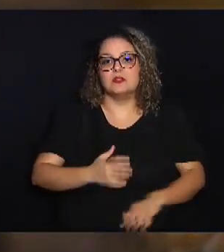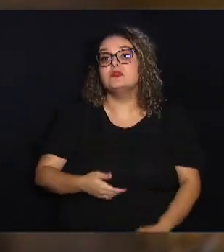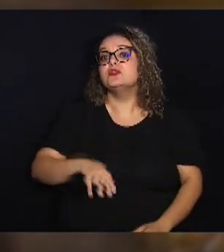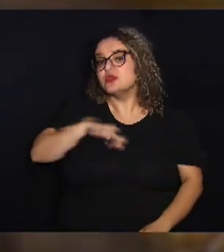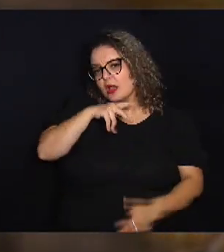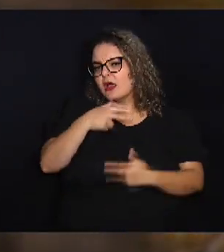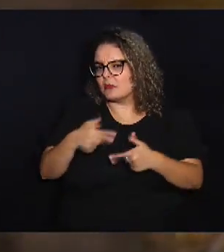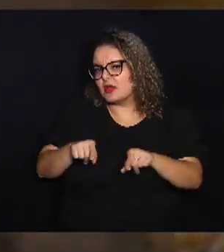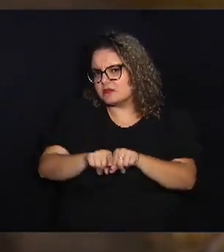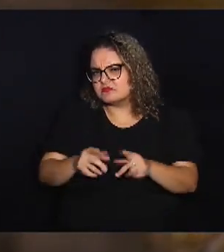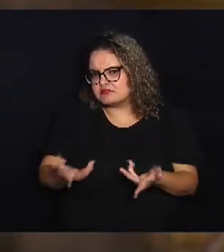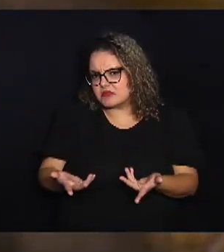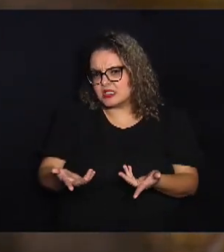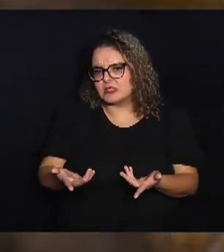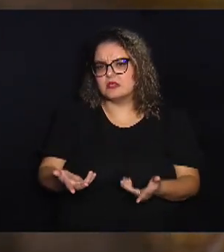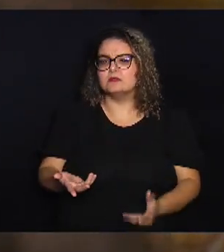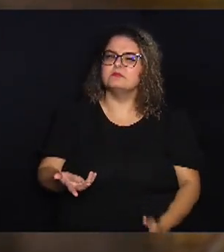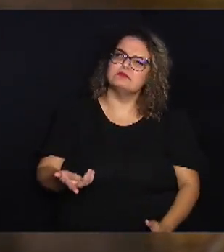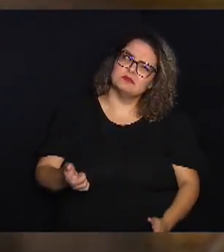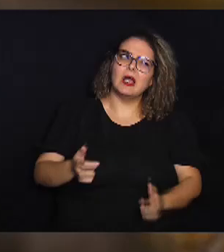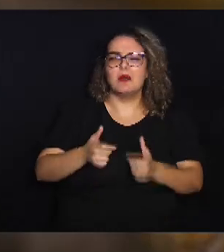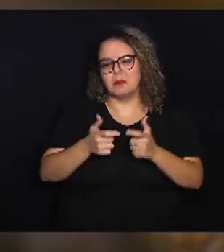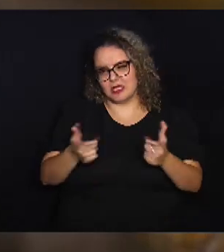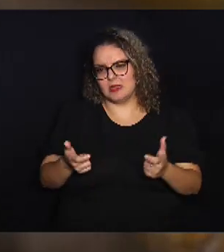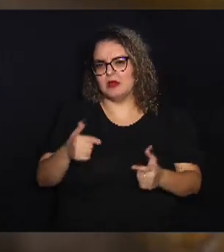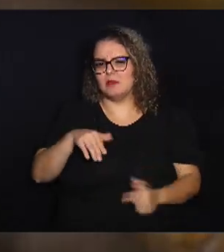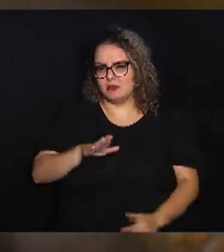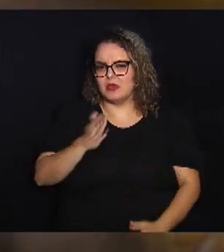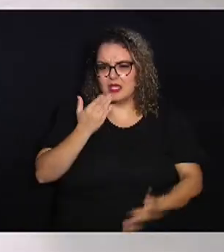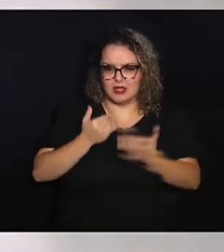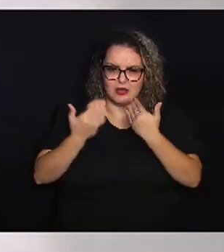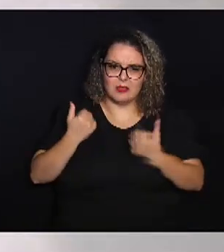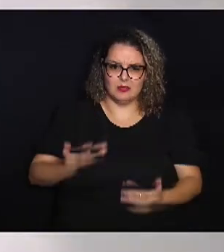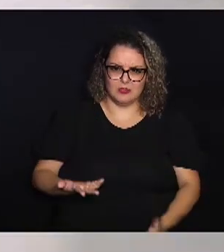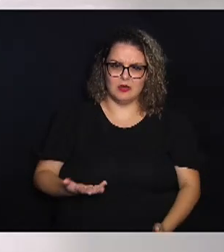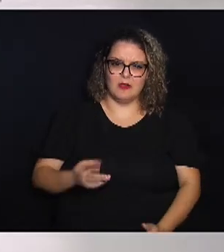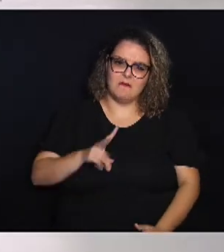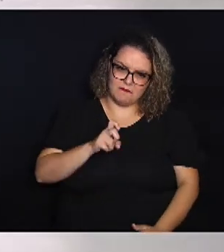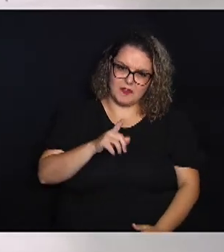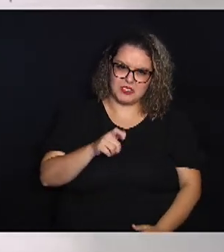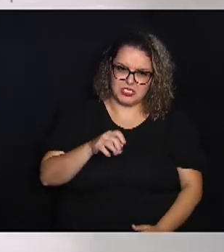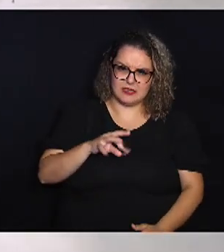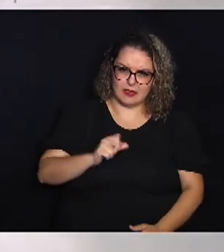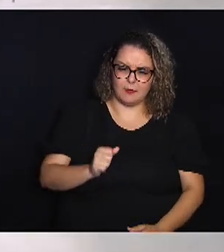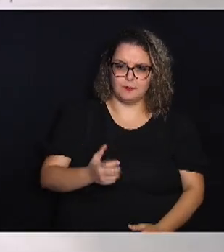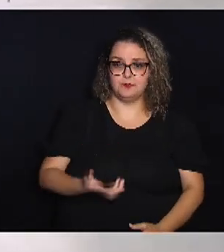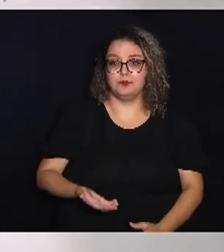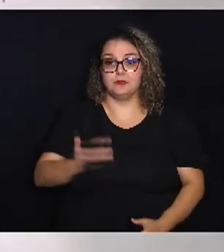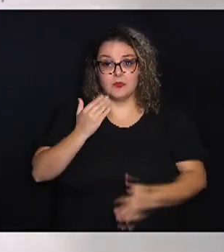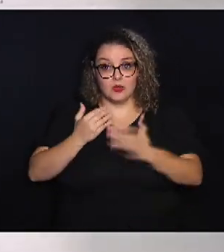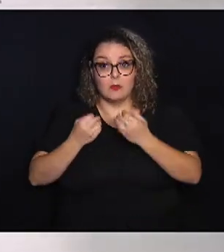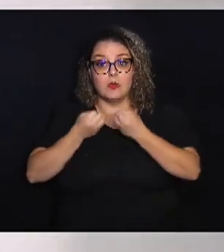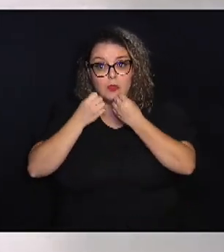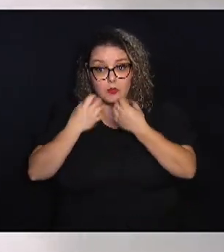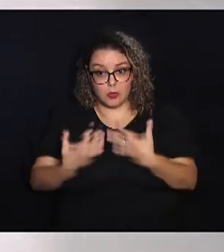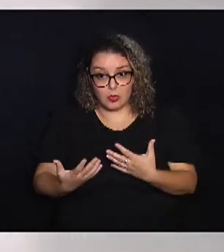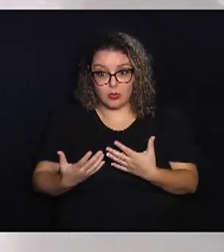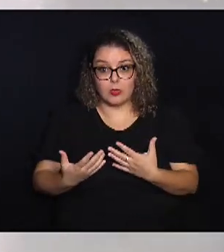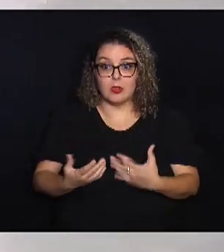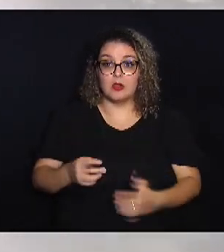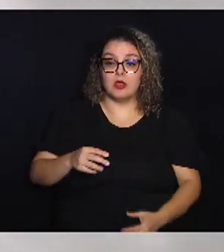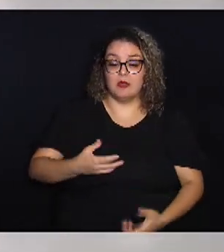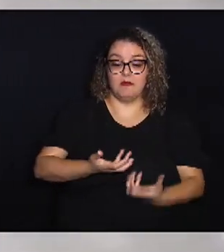eles, numa maioria, eles comem proteína de origem vegetal. Então, uma ração de boa qualidade, além de